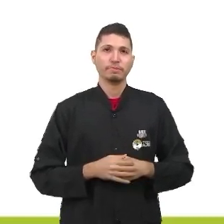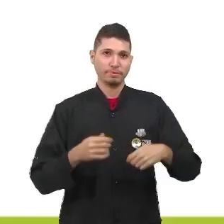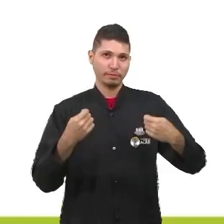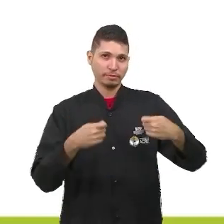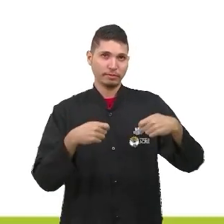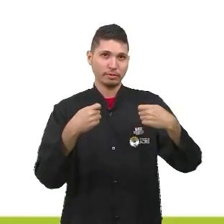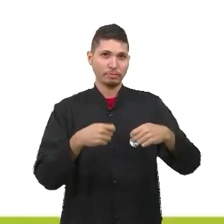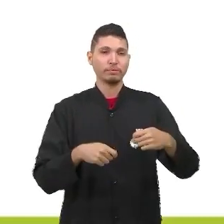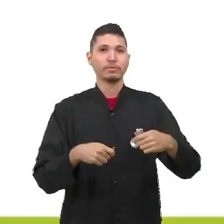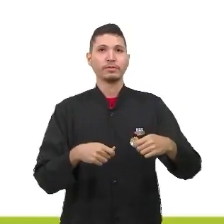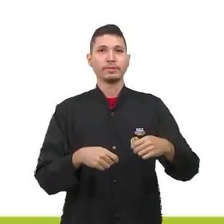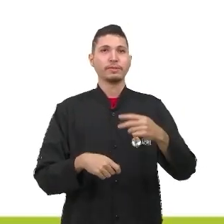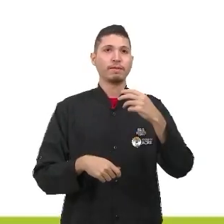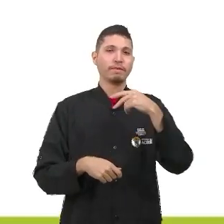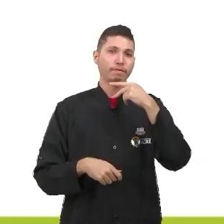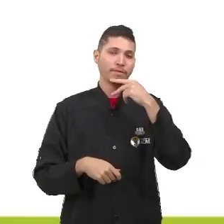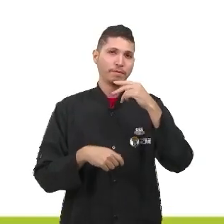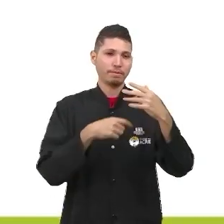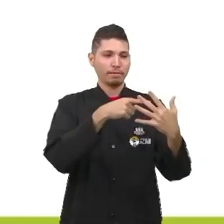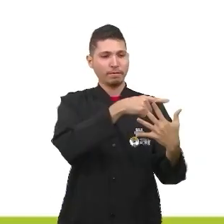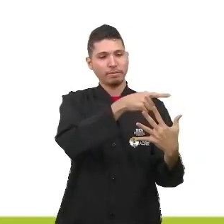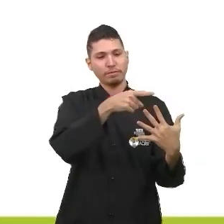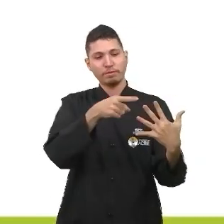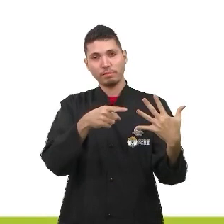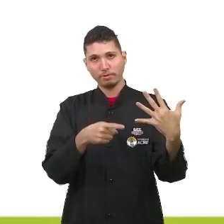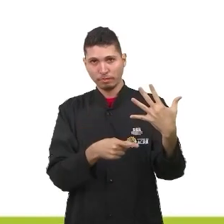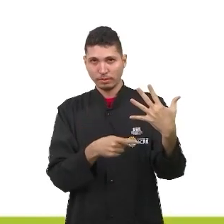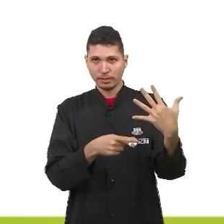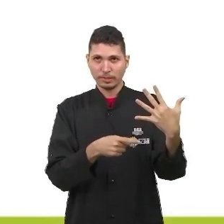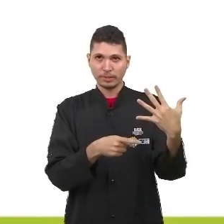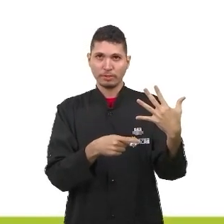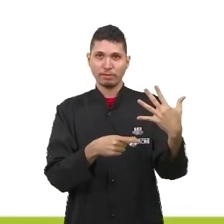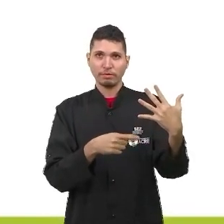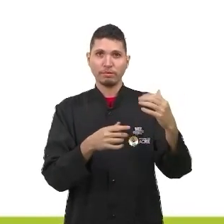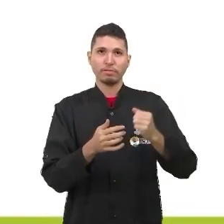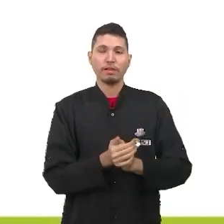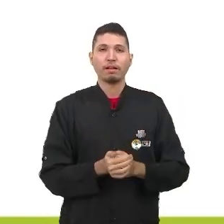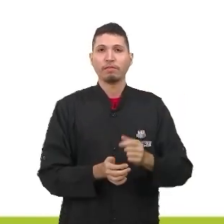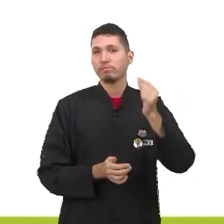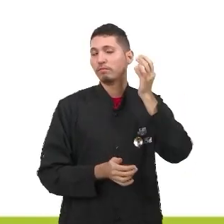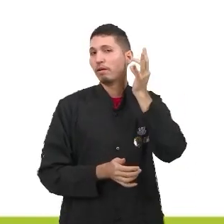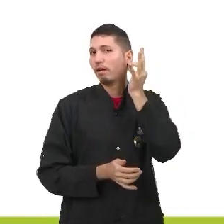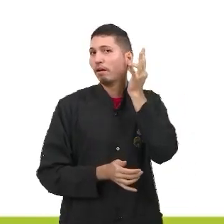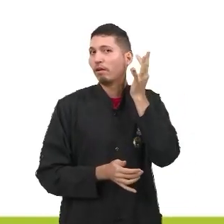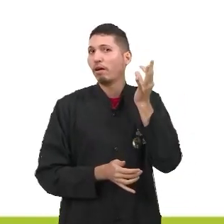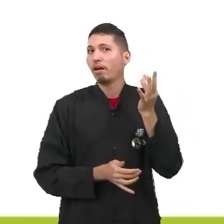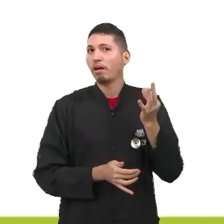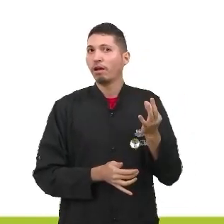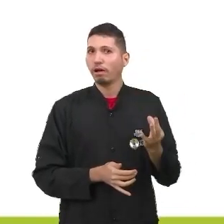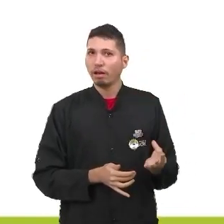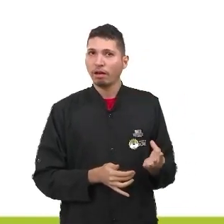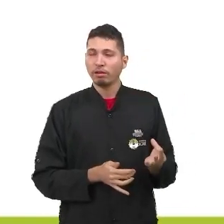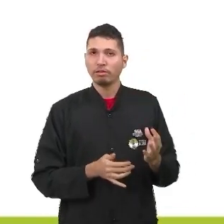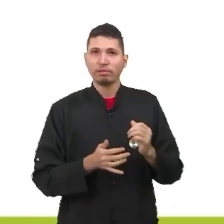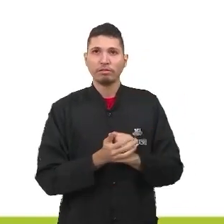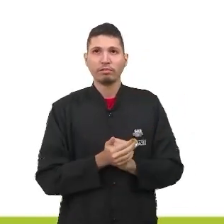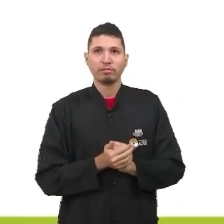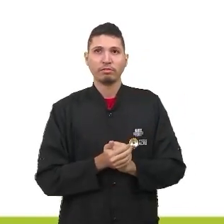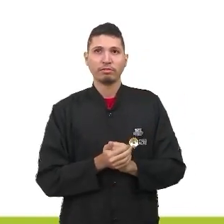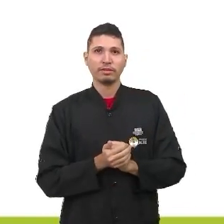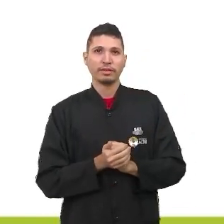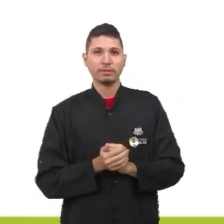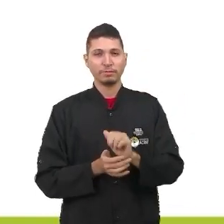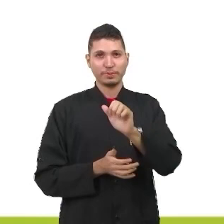que é justamente aqui o Menotti Del Picchia, nós temos a Tarsila do Amaral, nós temos os Andrades, né, como